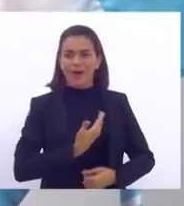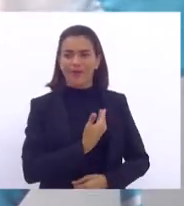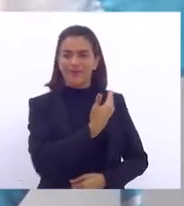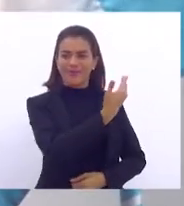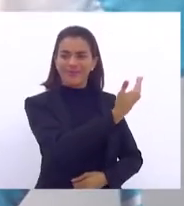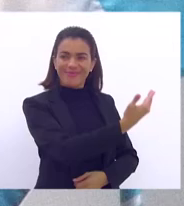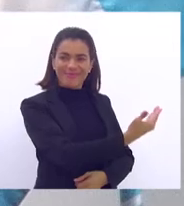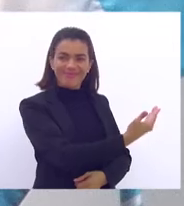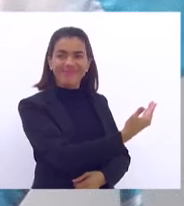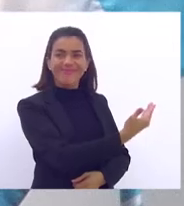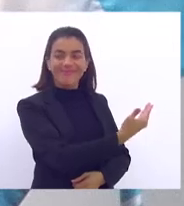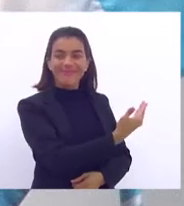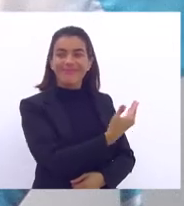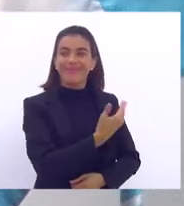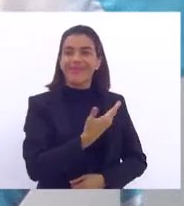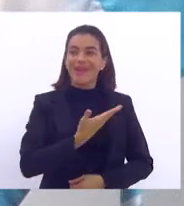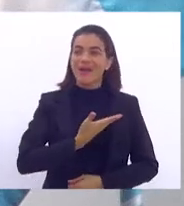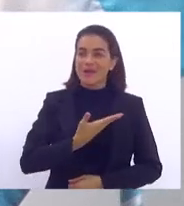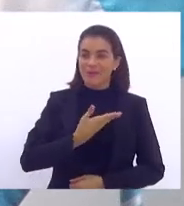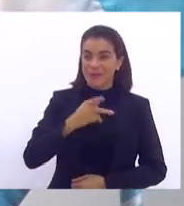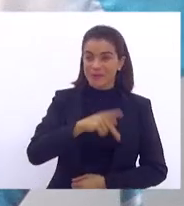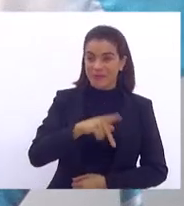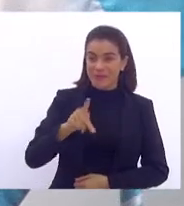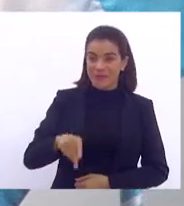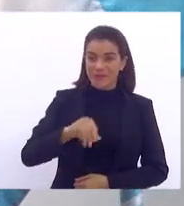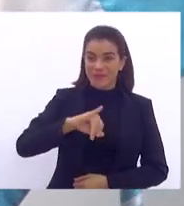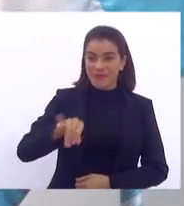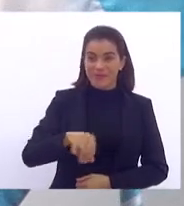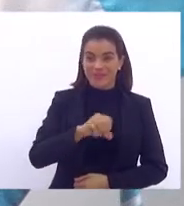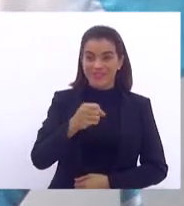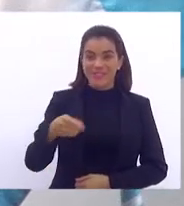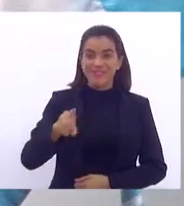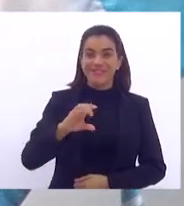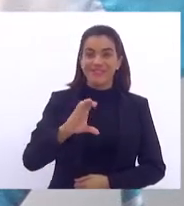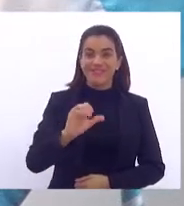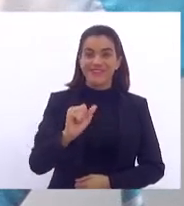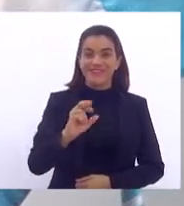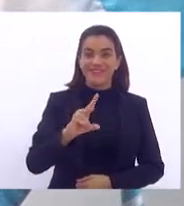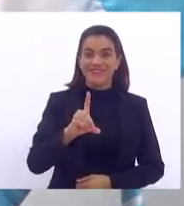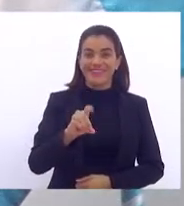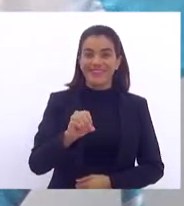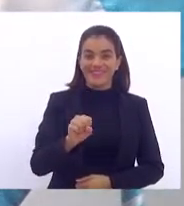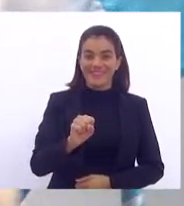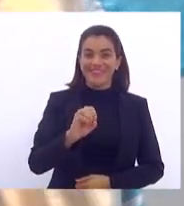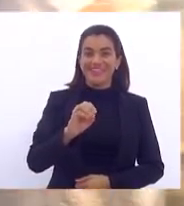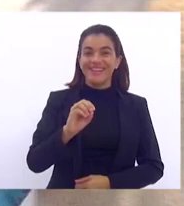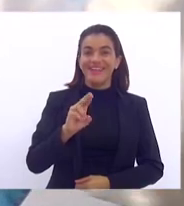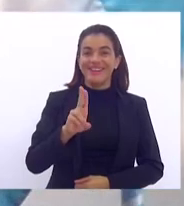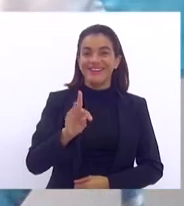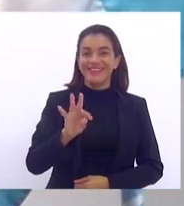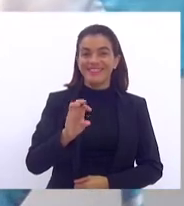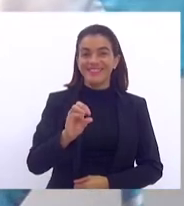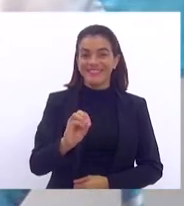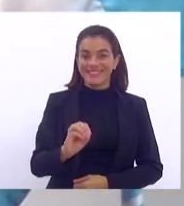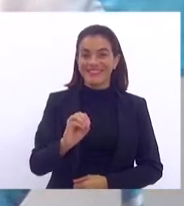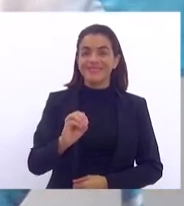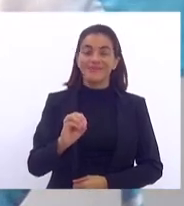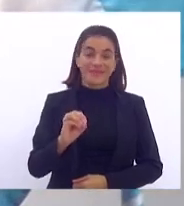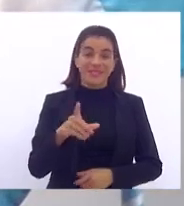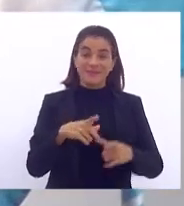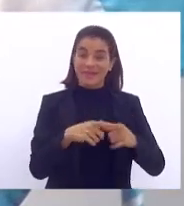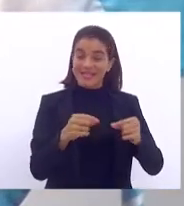do nosso querido amigo e Professor João Carlos solto um amigo recente mas eu brinquei com ele em Brasília